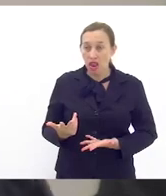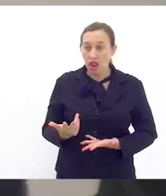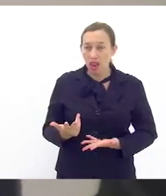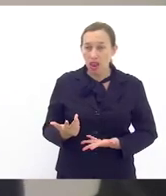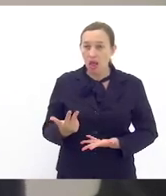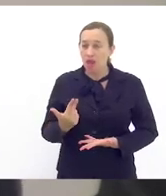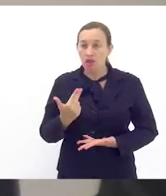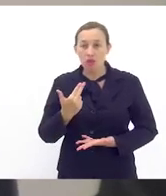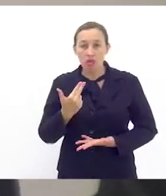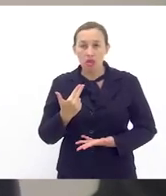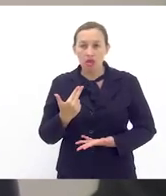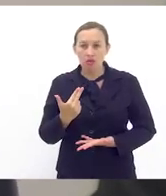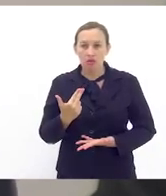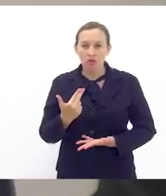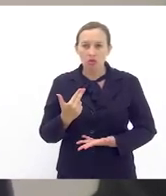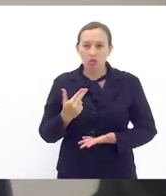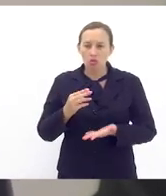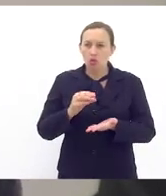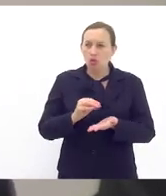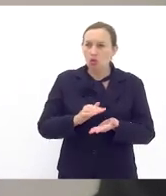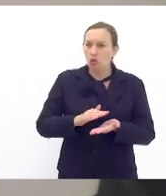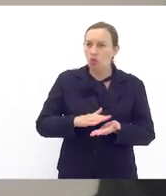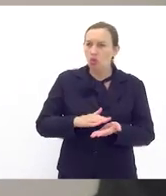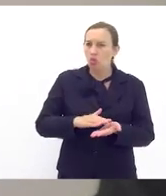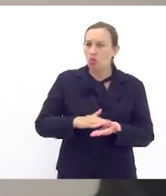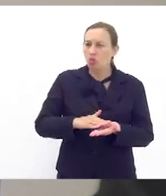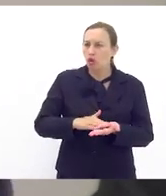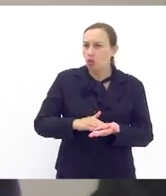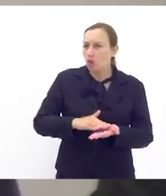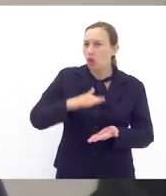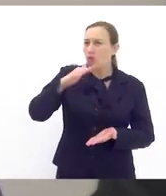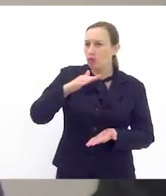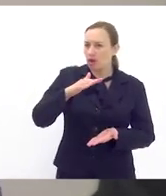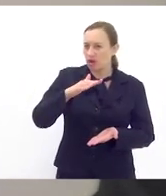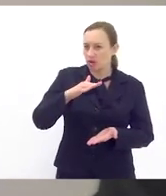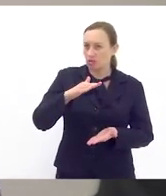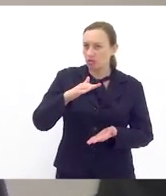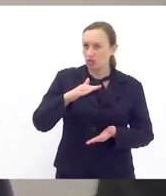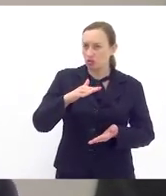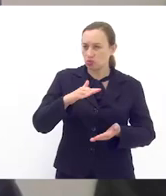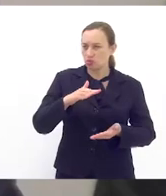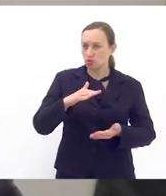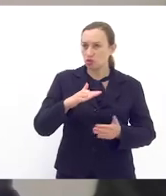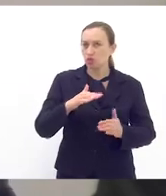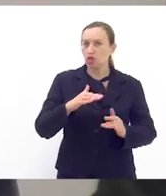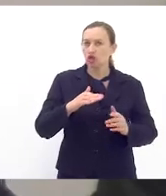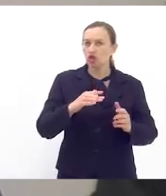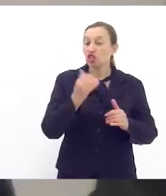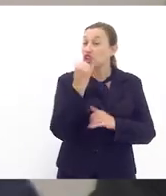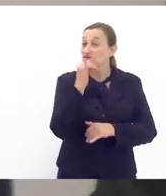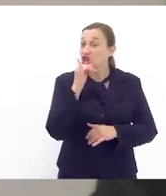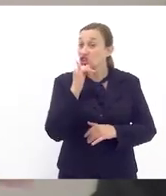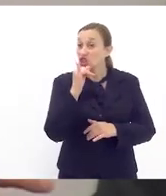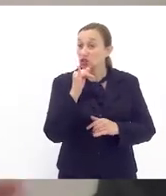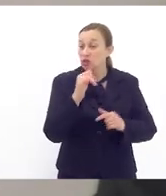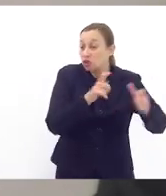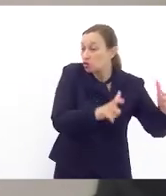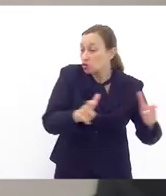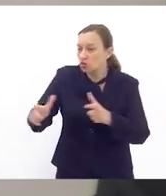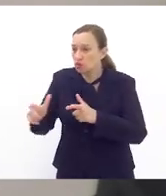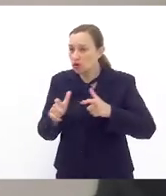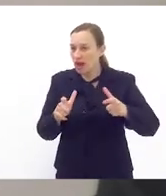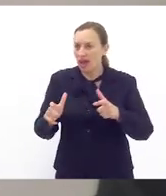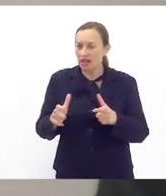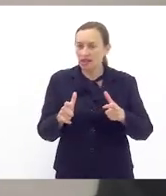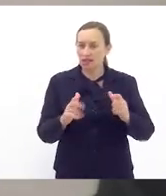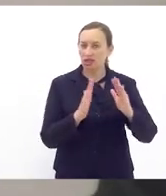o aumento de aumento de carga em Iguaba Grande que todas as escolas têm ar condicionado não pode ligar um ar condicionado porque eu não tenho